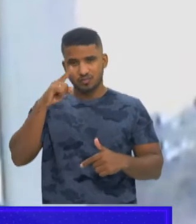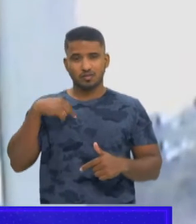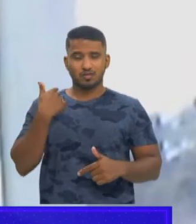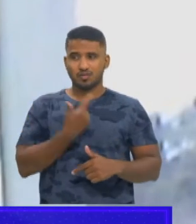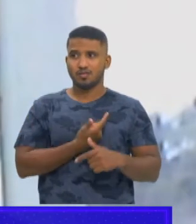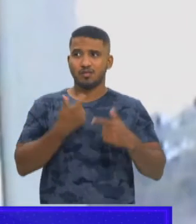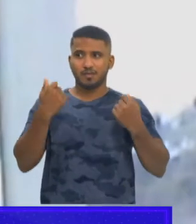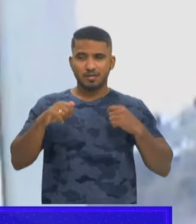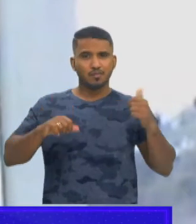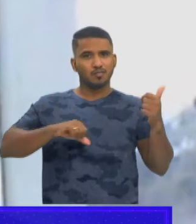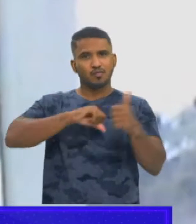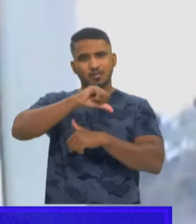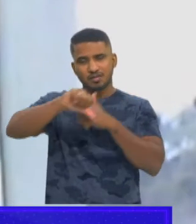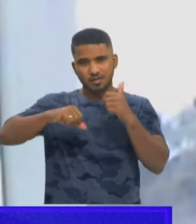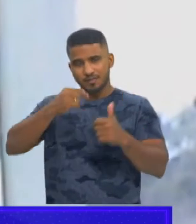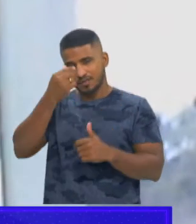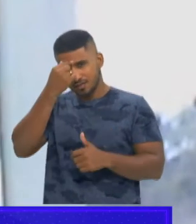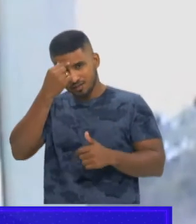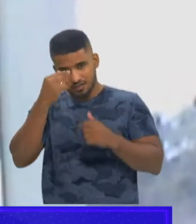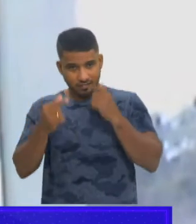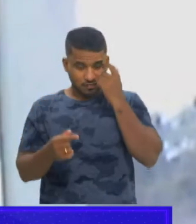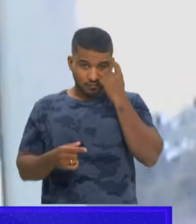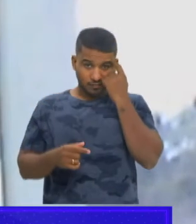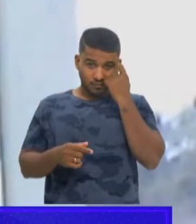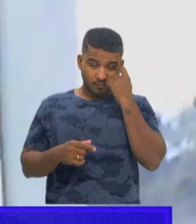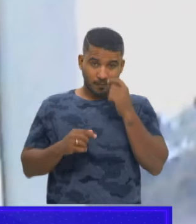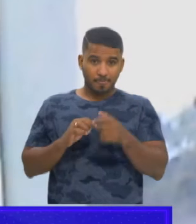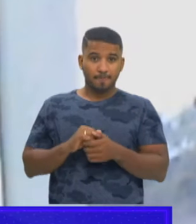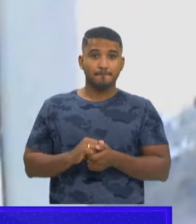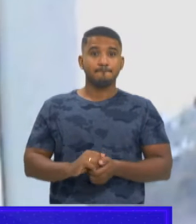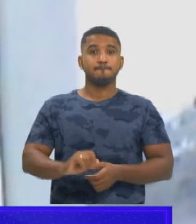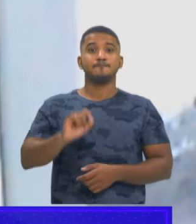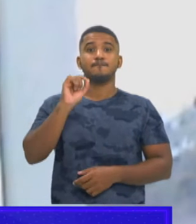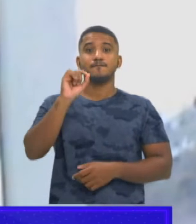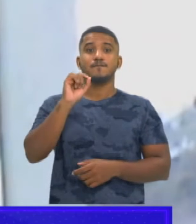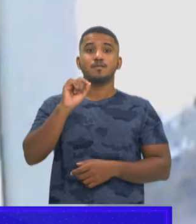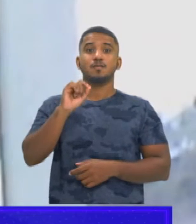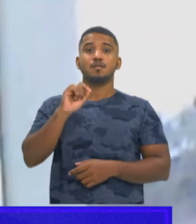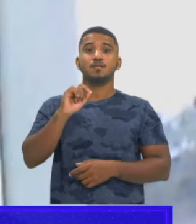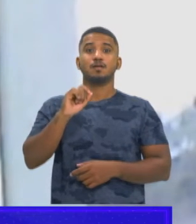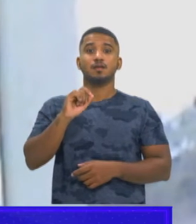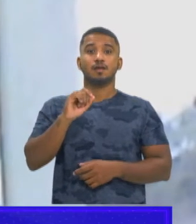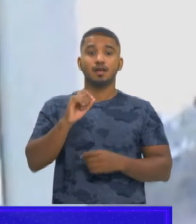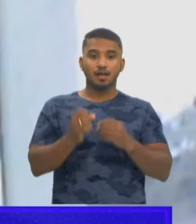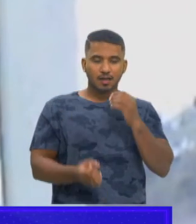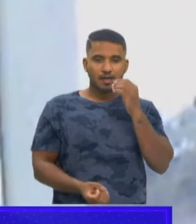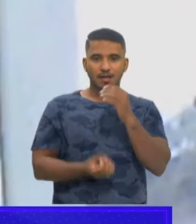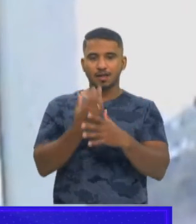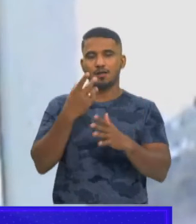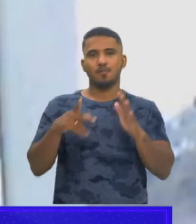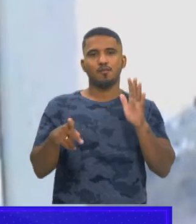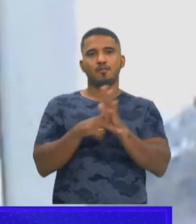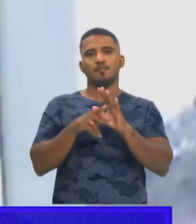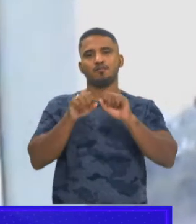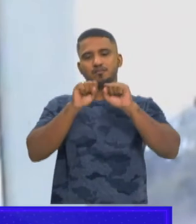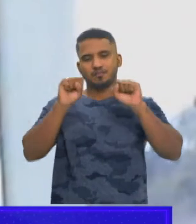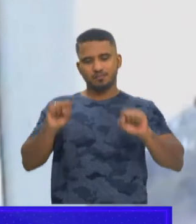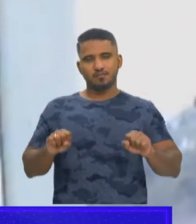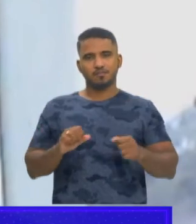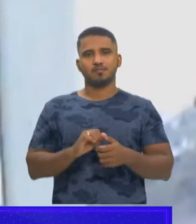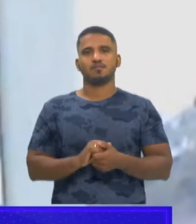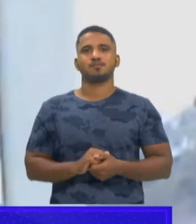é assim, são lutas diárias. A gente tem que mudar a mentalidade, de quem,